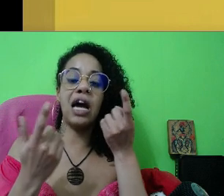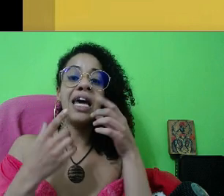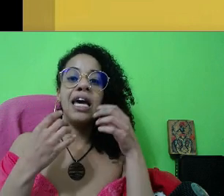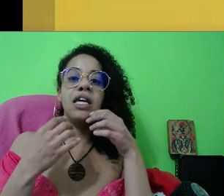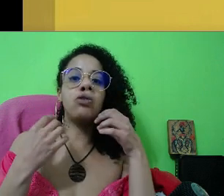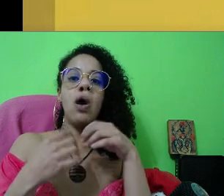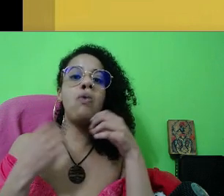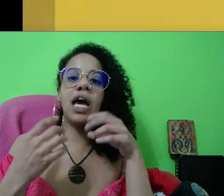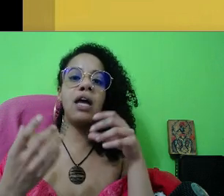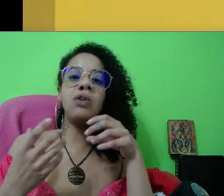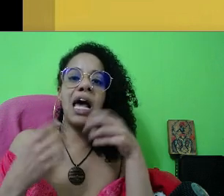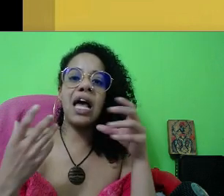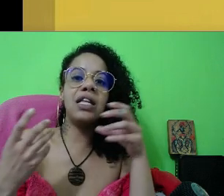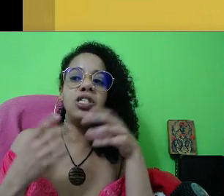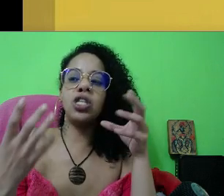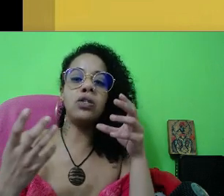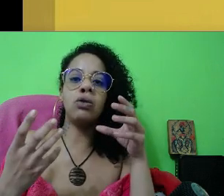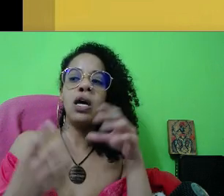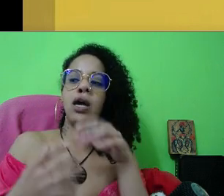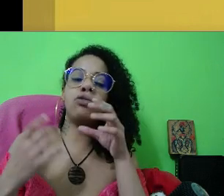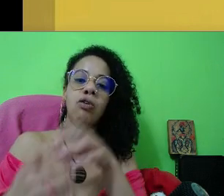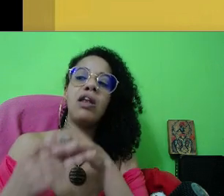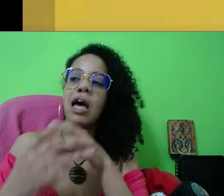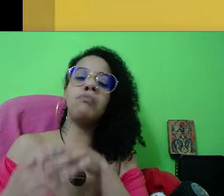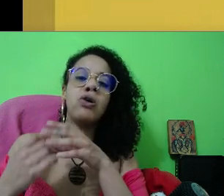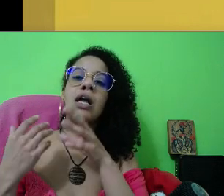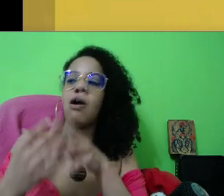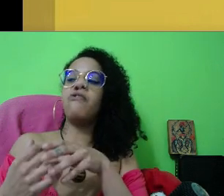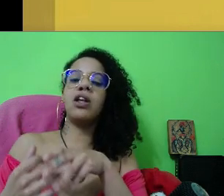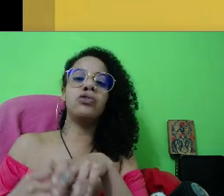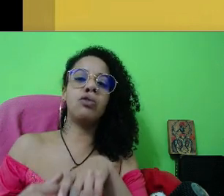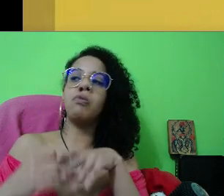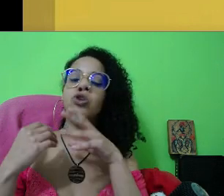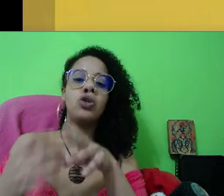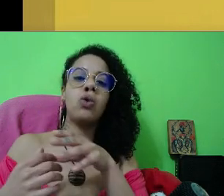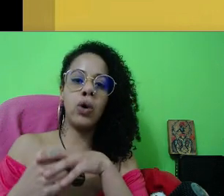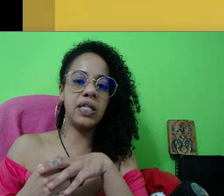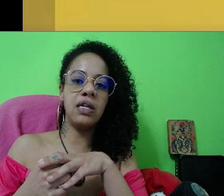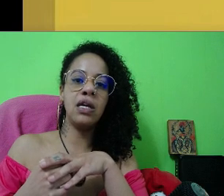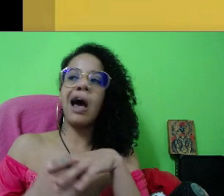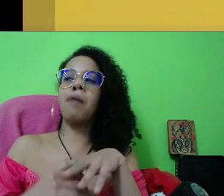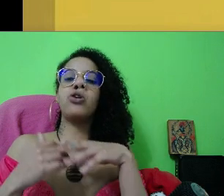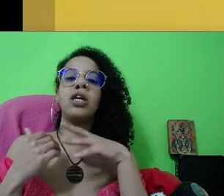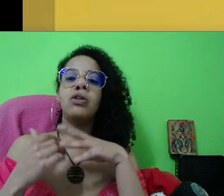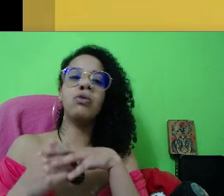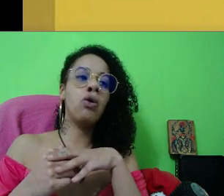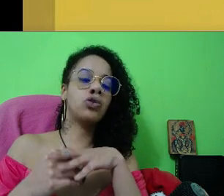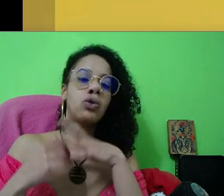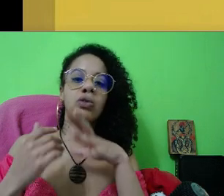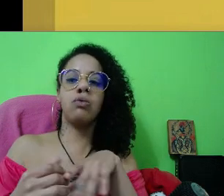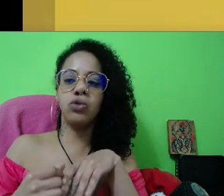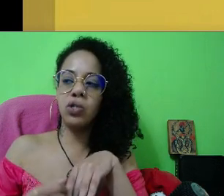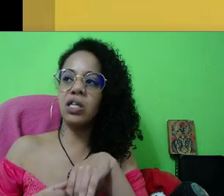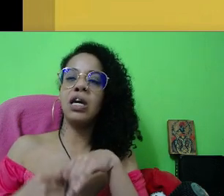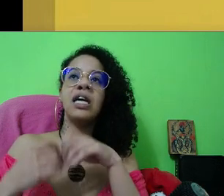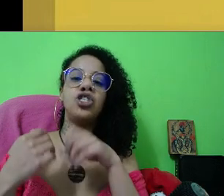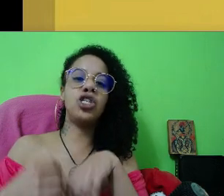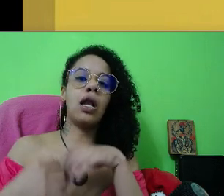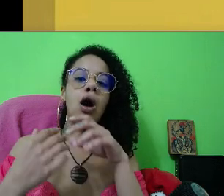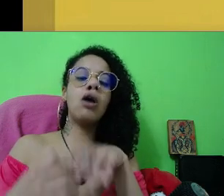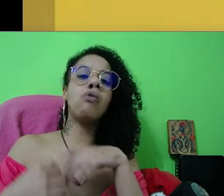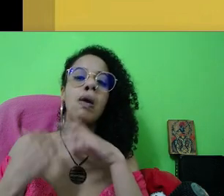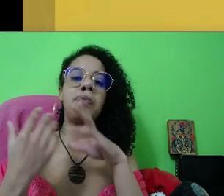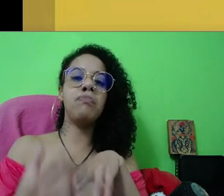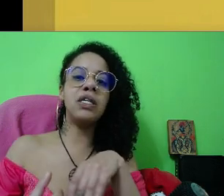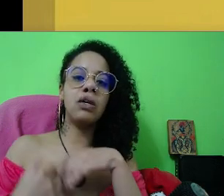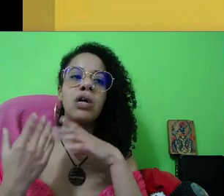as coisas podem chegar e eu não quero nada disso eu tô lá no meu canal falando sobre um monte de coisa abordando os conteúdos que